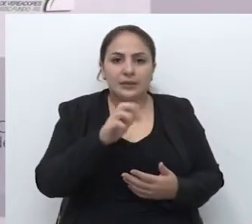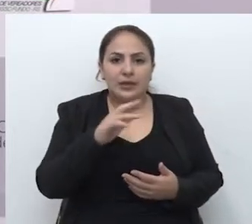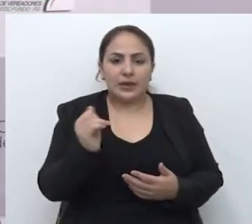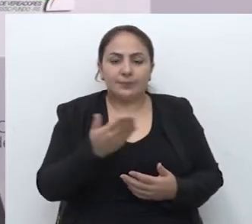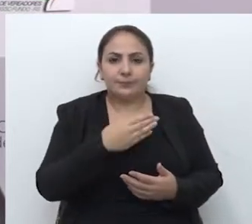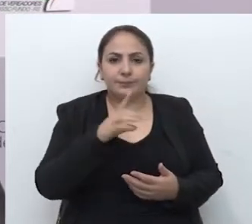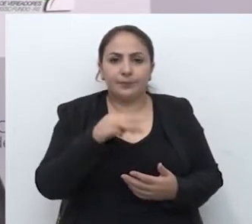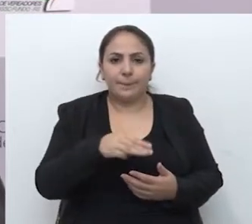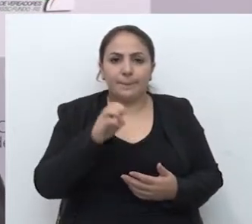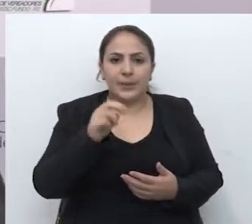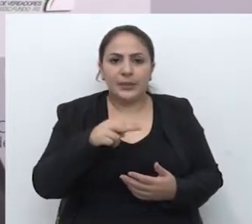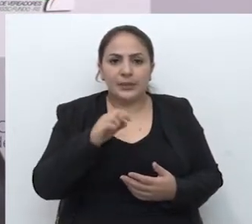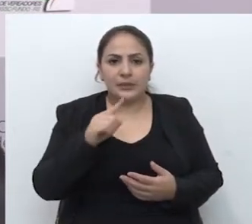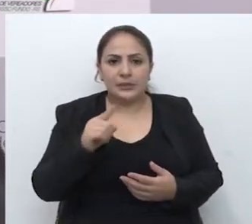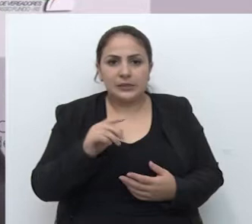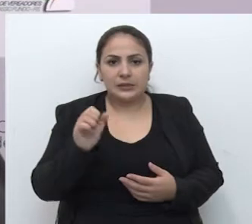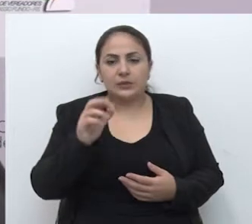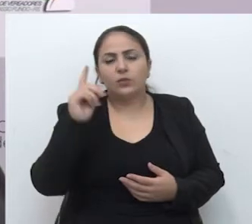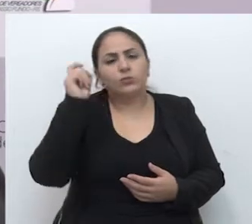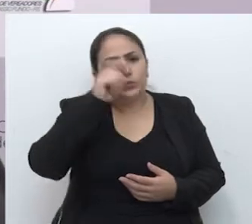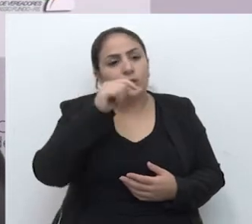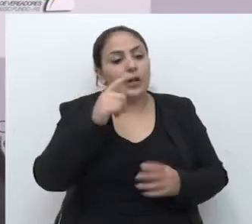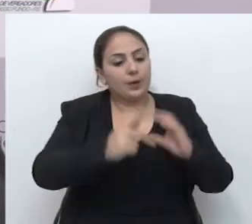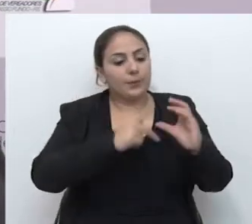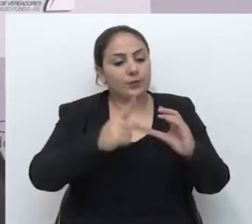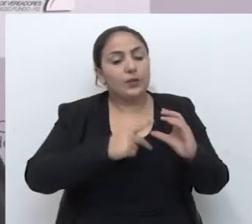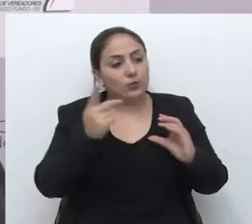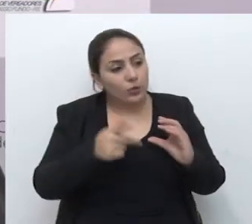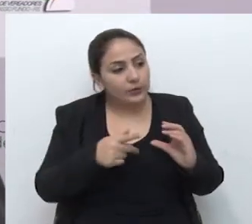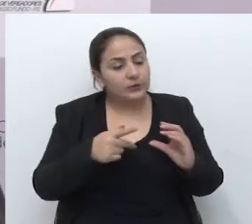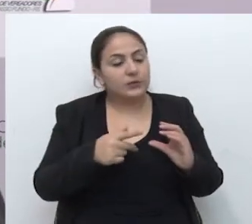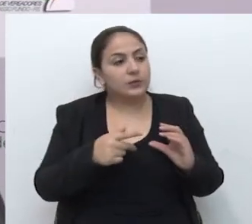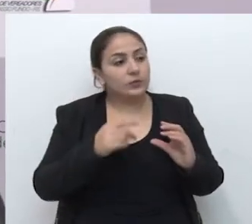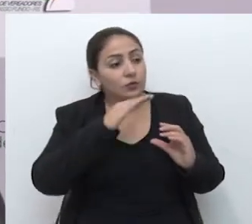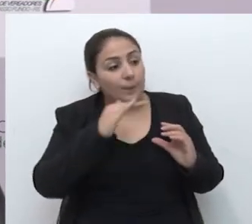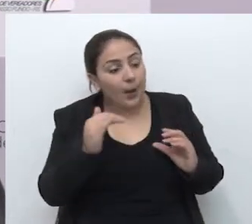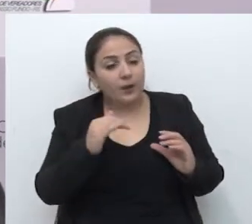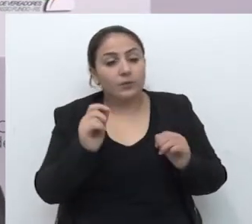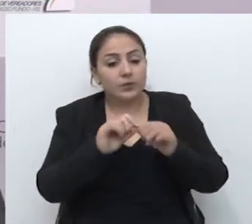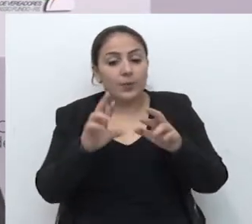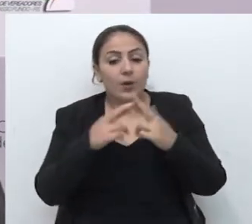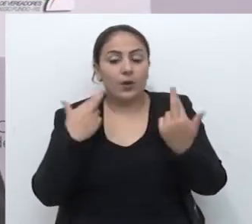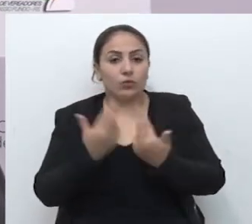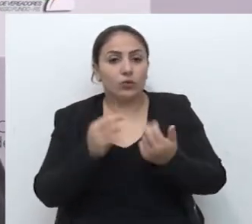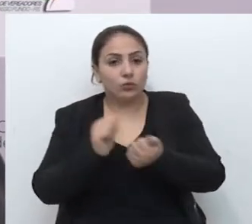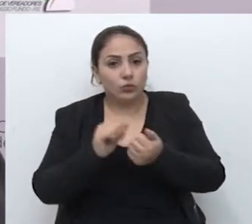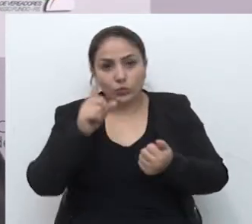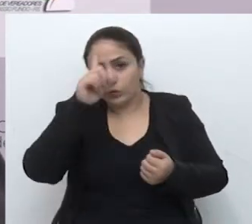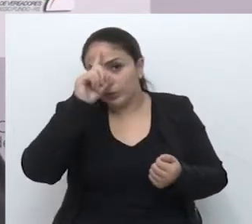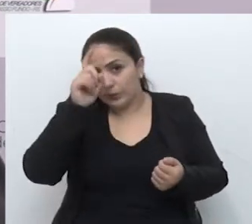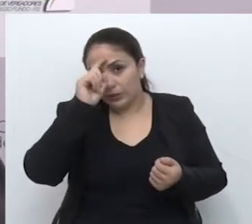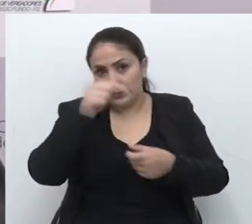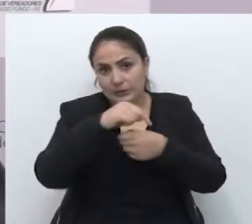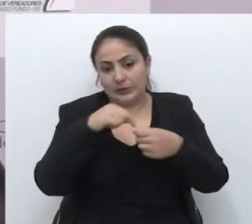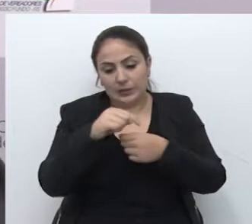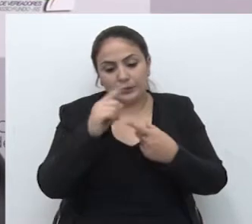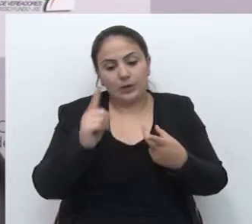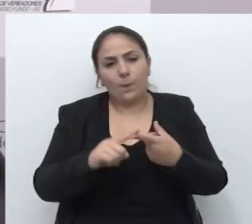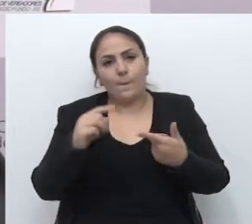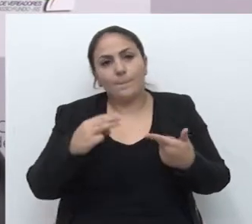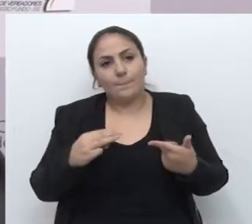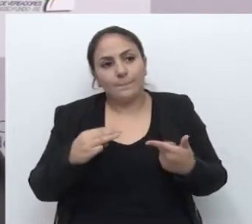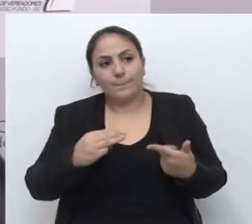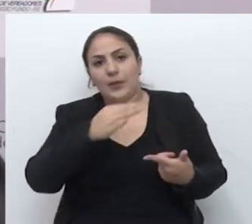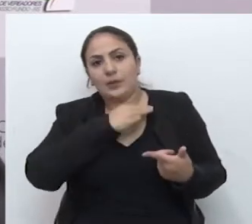dificuldade. A Câmara foi procurada, recebemos o hospital aqui, fizemos reunião com o hospital da cidade, fizemos reuniões com o ministro